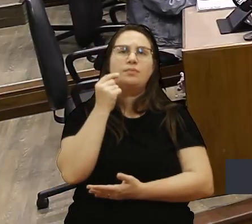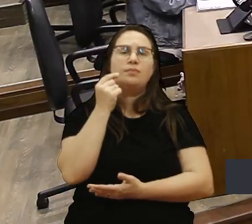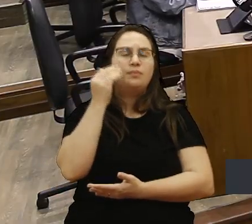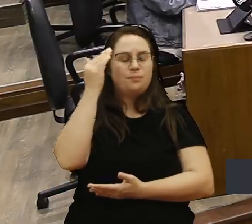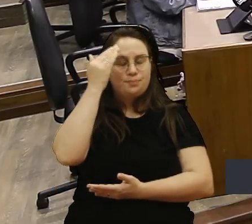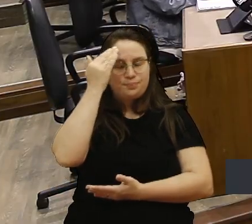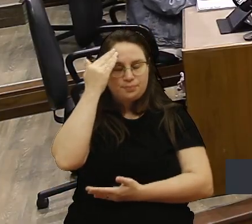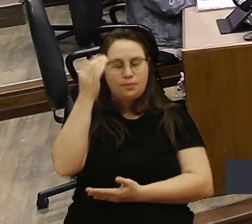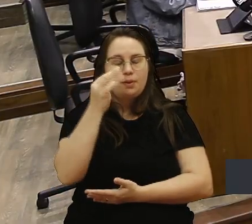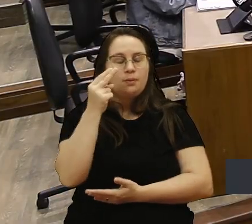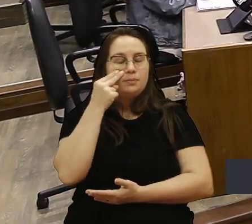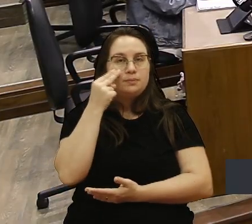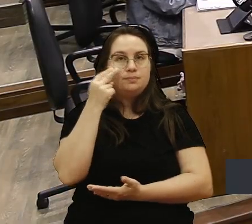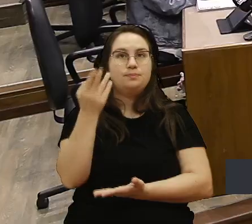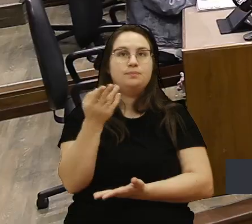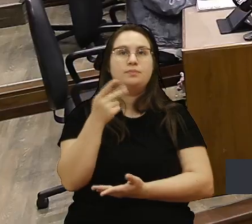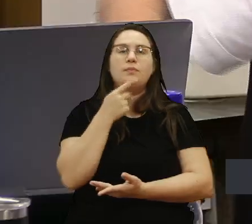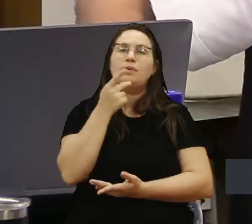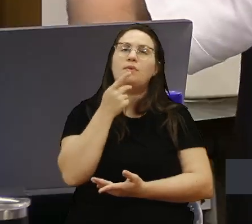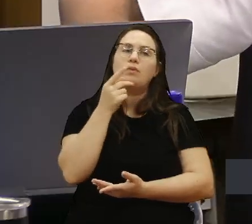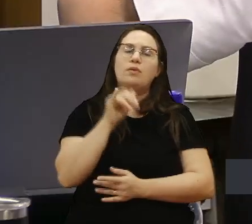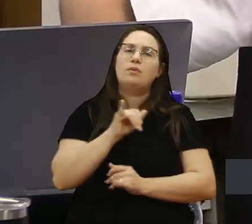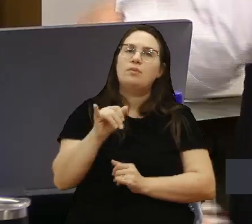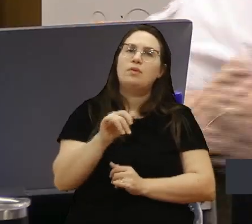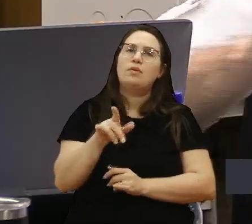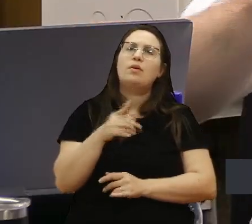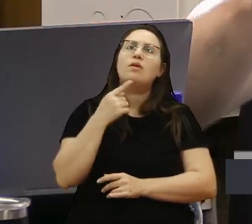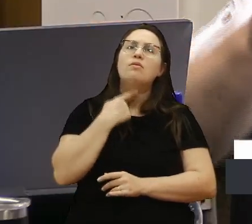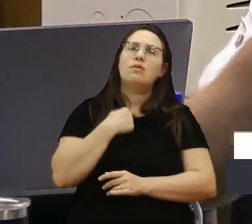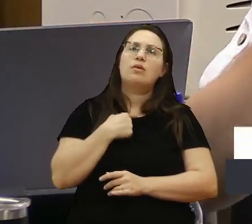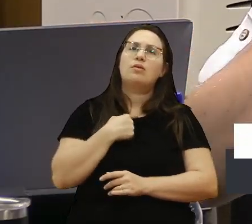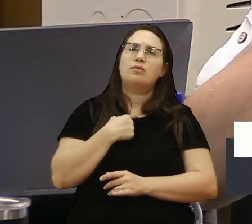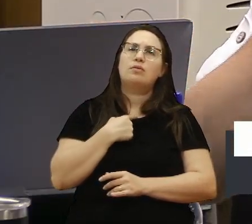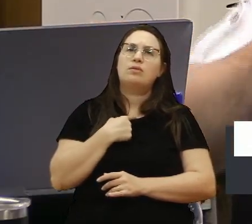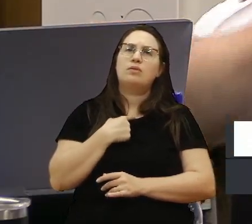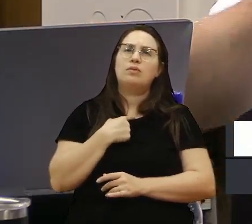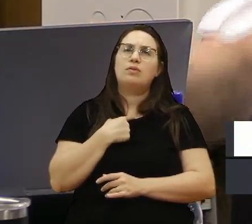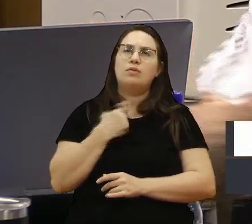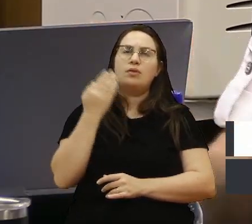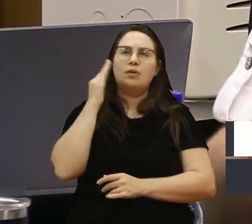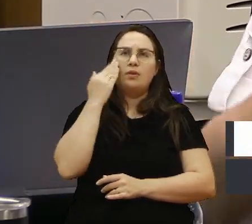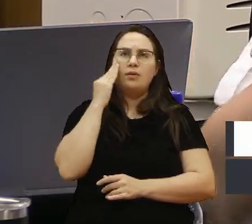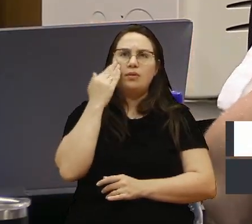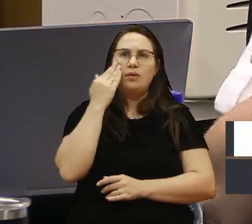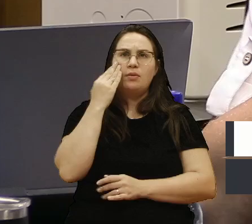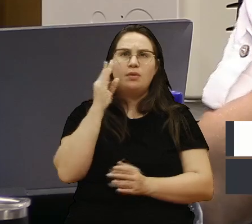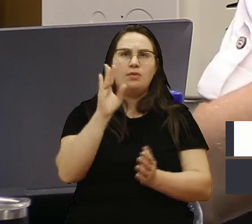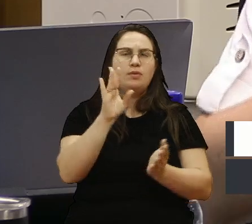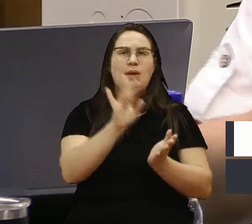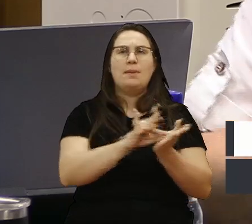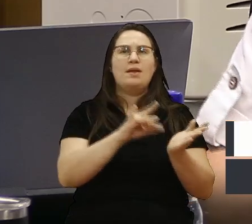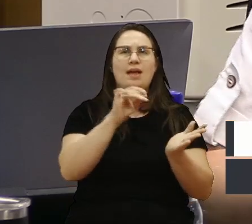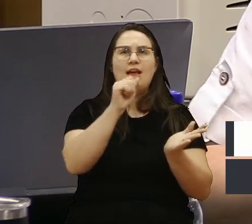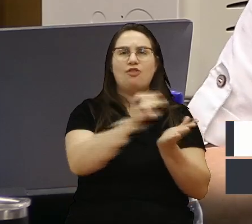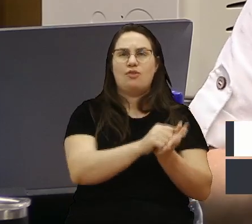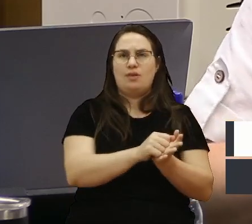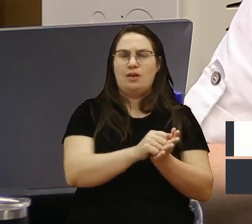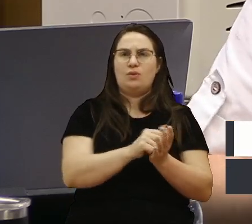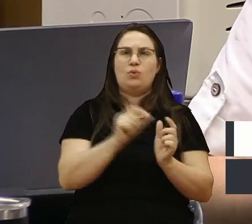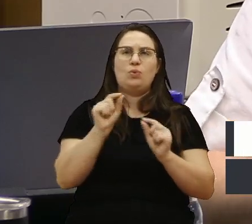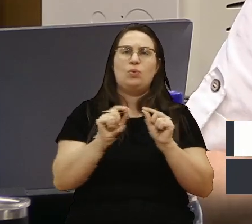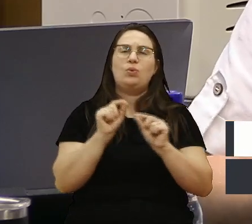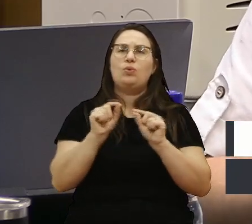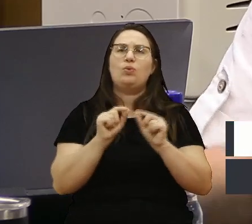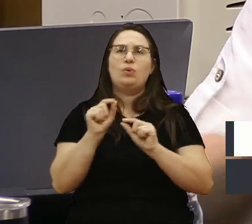que eu não falo para o senhor, porque aqui nossa divergência, eu acho que é ad eternum nessa causa, eu falo mais para ficar registrado. A primeira questão é que, a